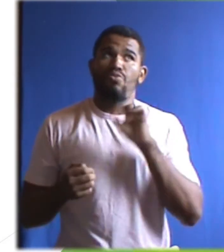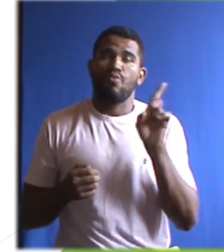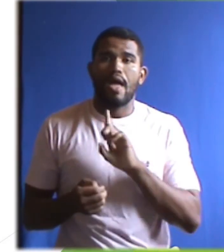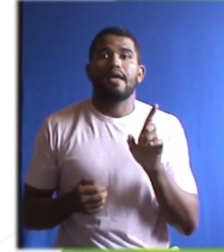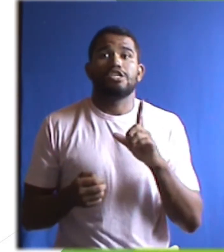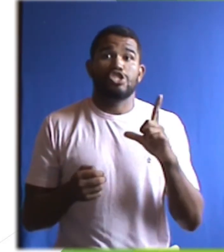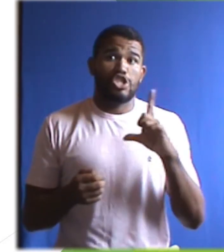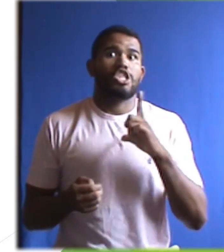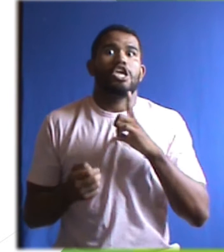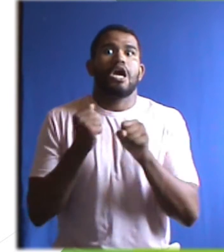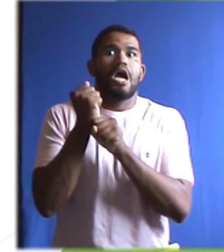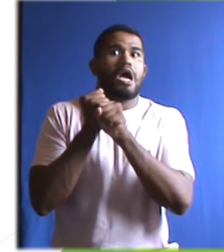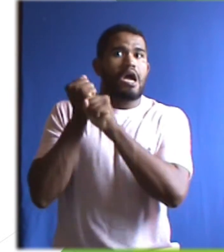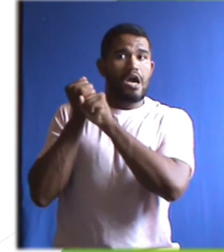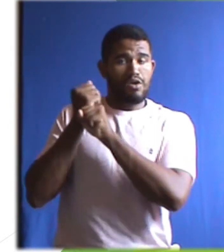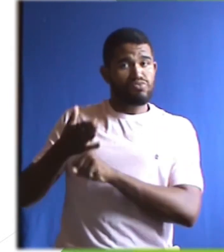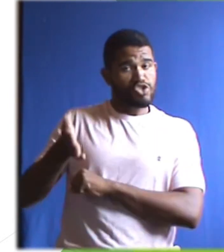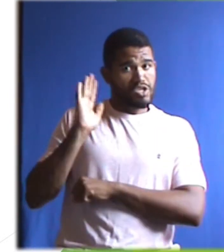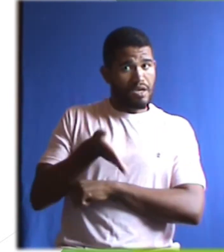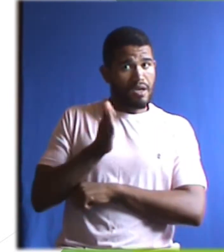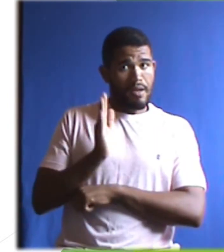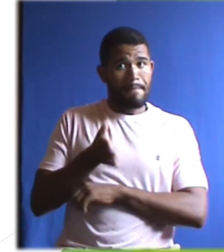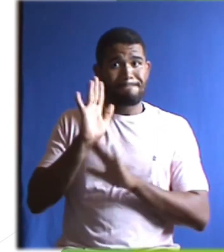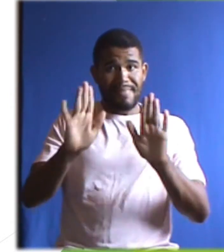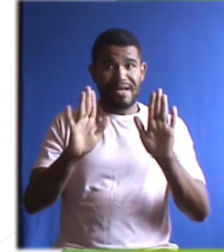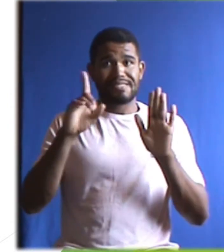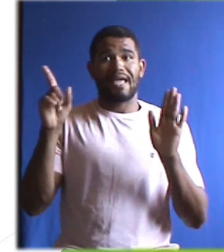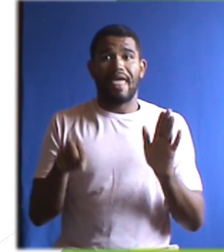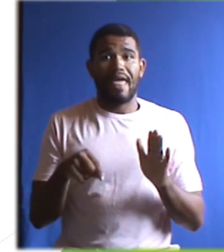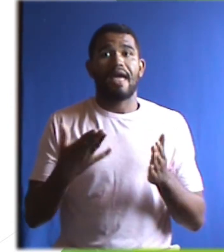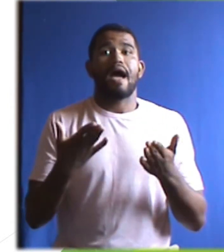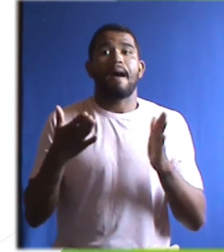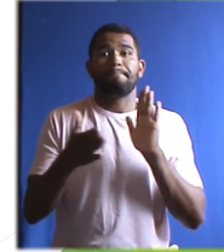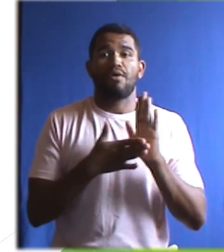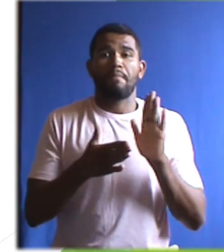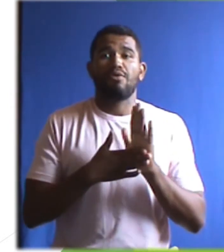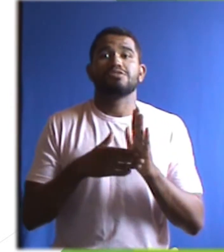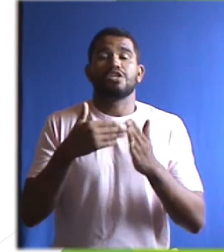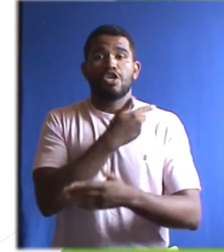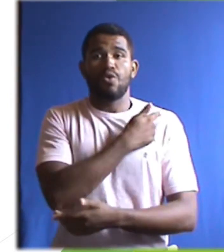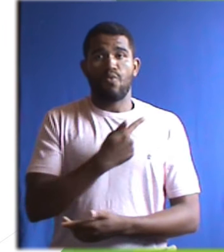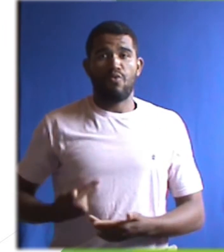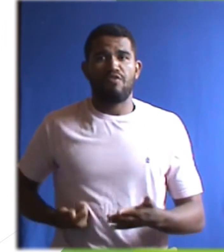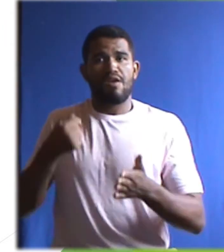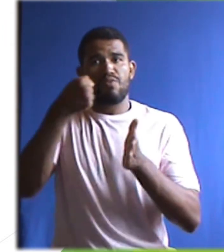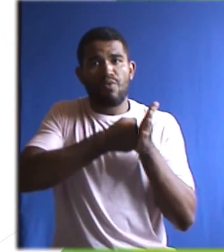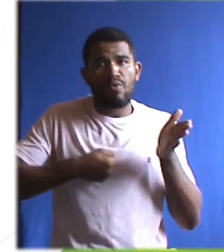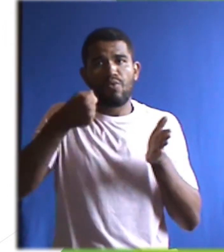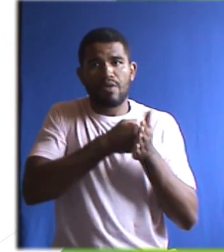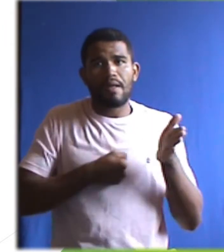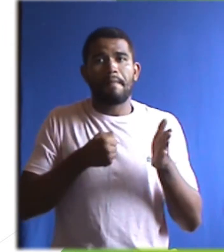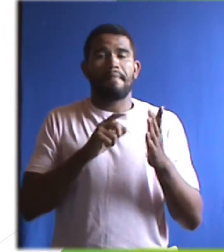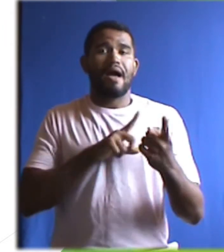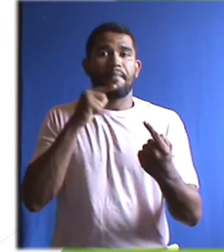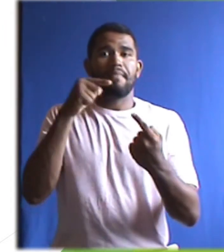proposta. Não é nova, né? Desculpe, o método fônico existe há muitos anos, mas é uma proposta